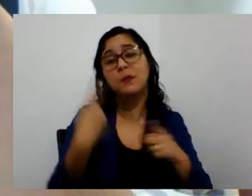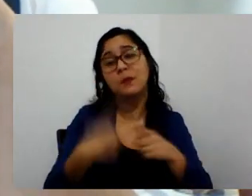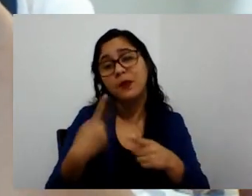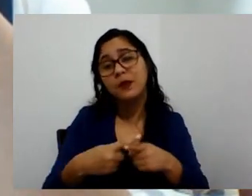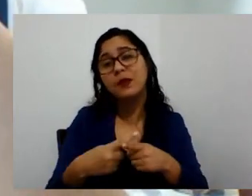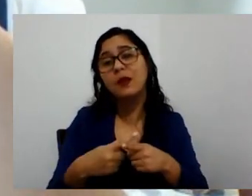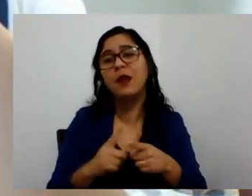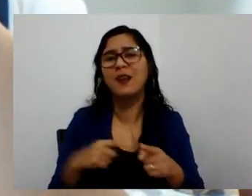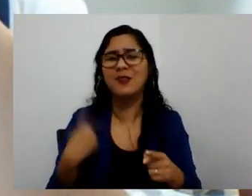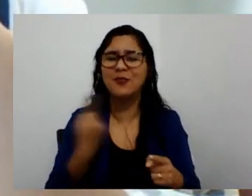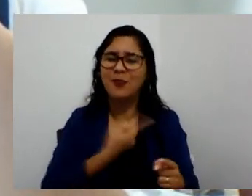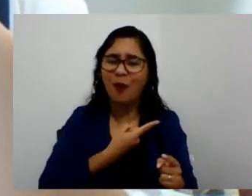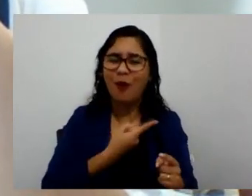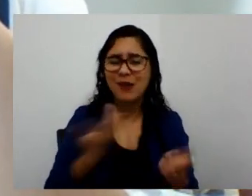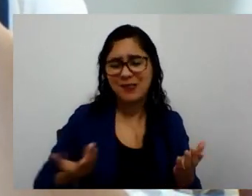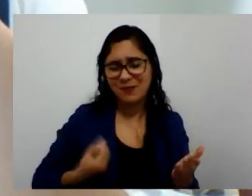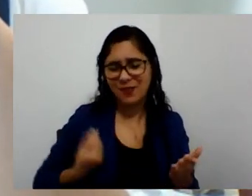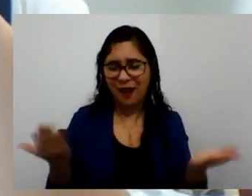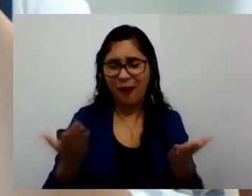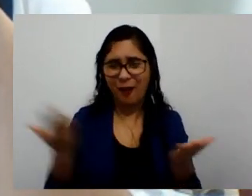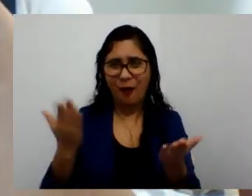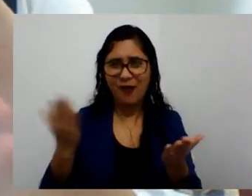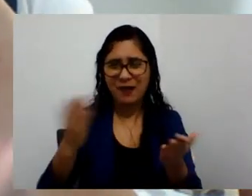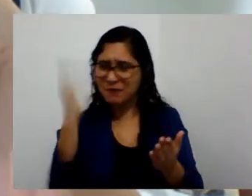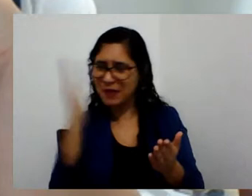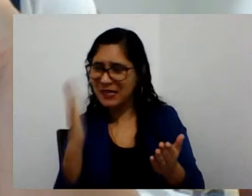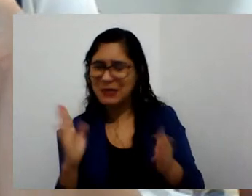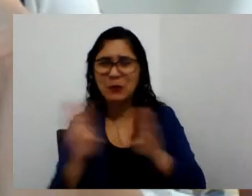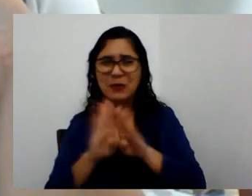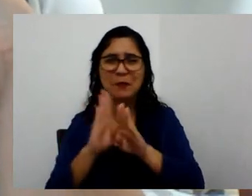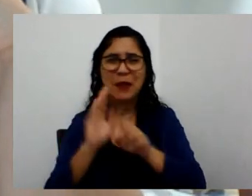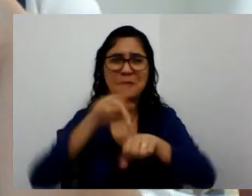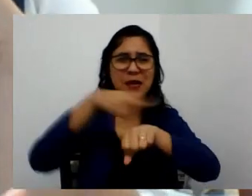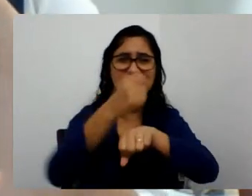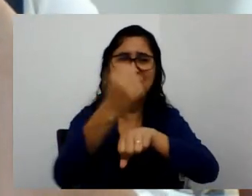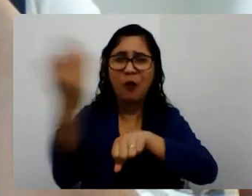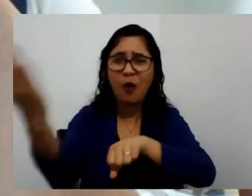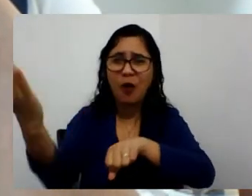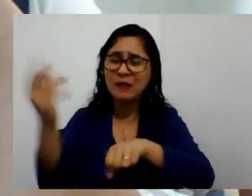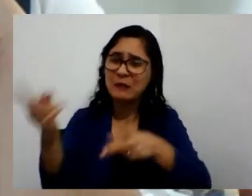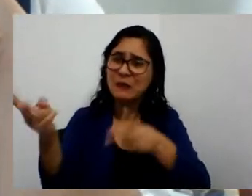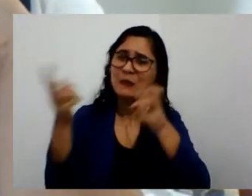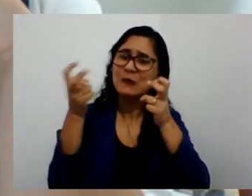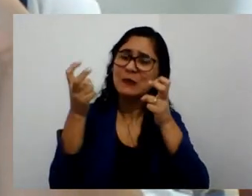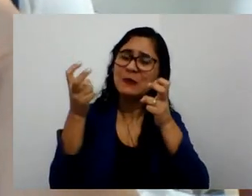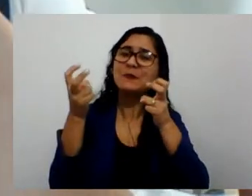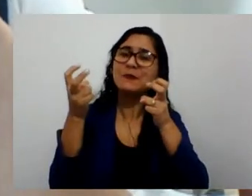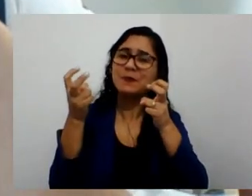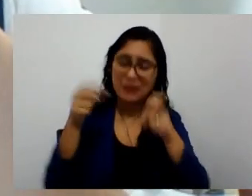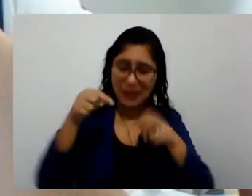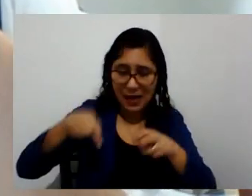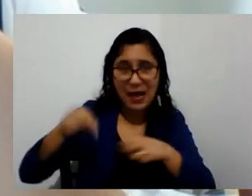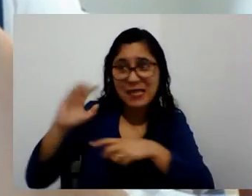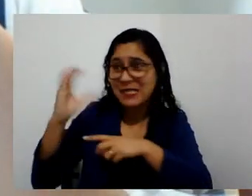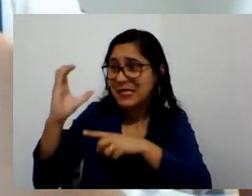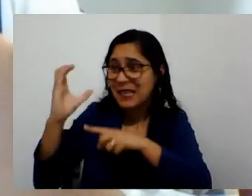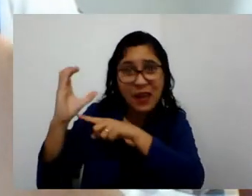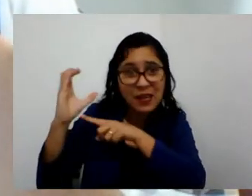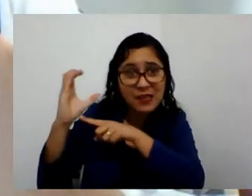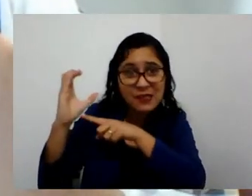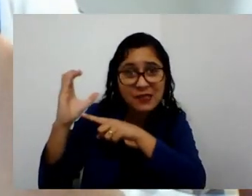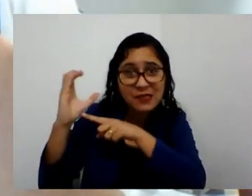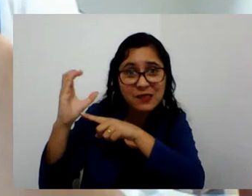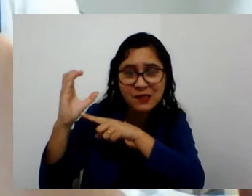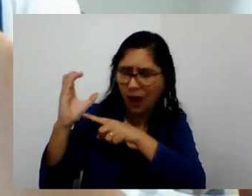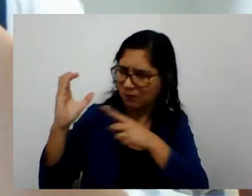vivido num momento nacional e internacional em que a ciência a ciência sendo colocada em